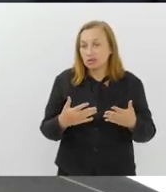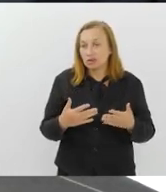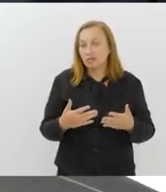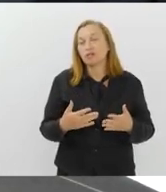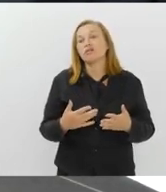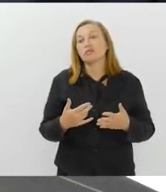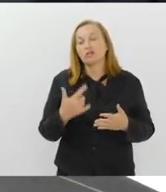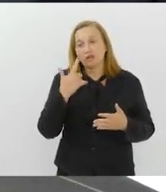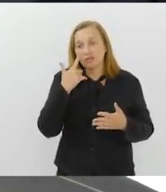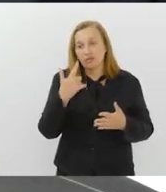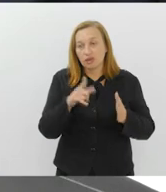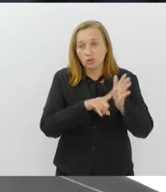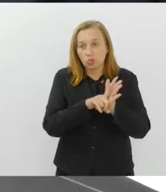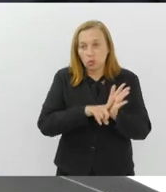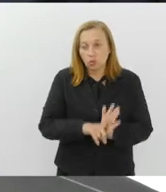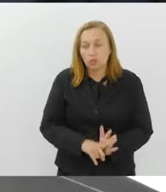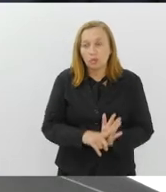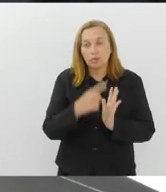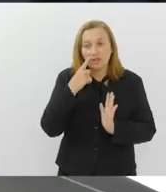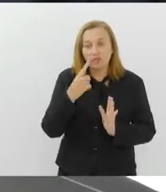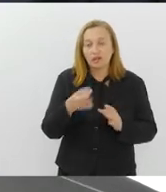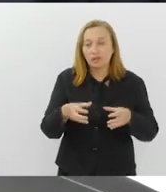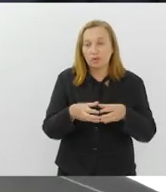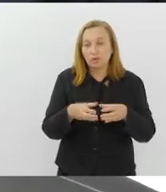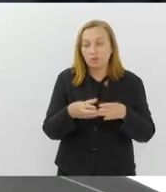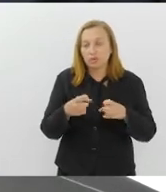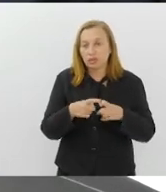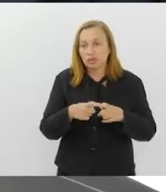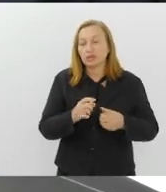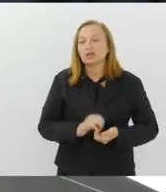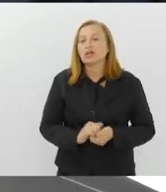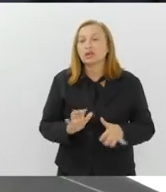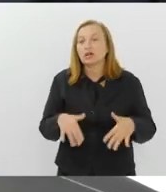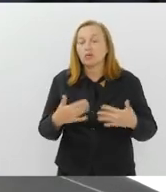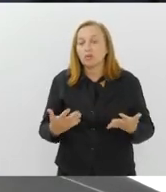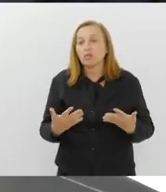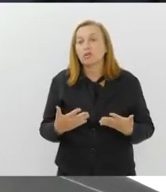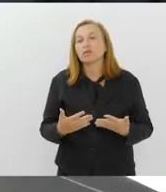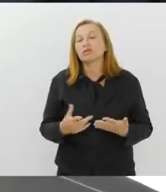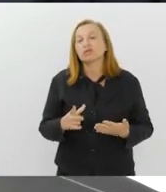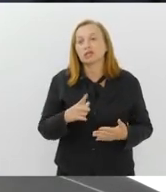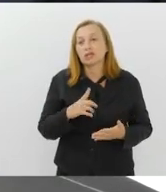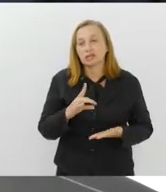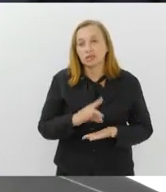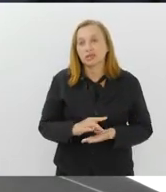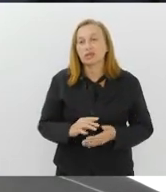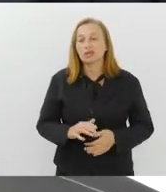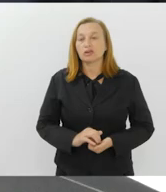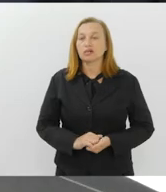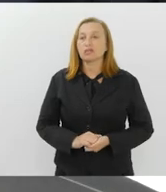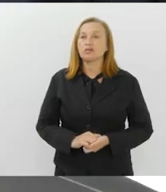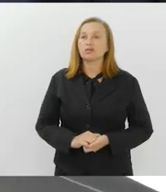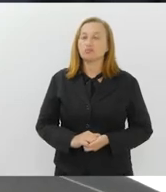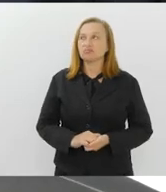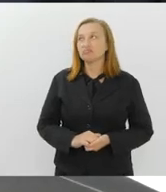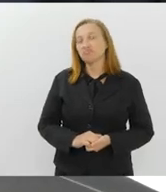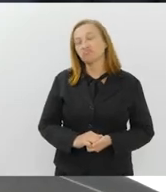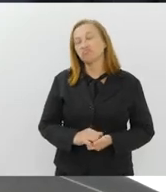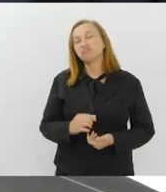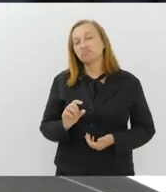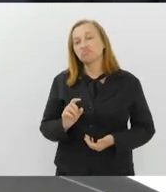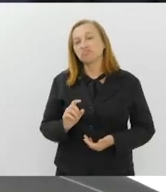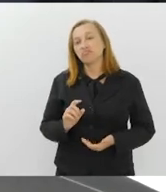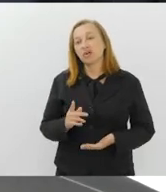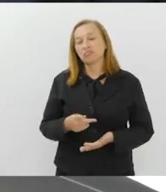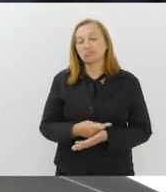plano de autogestão para a medicina de grupo. Então, a gente hoje mantém muito essa realidade. Então, as únicas hipóteses que acontecem